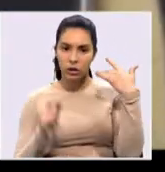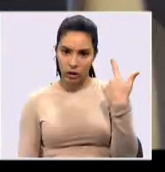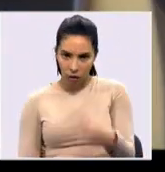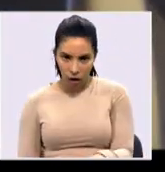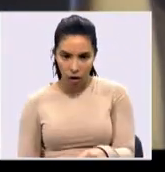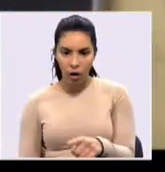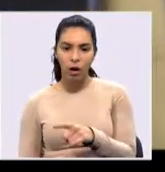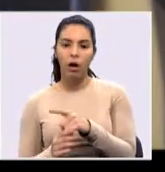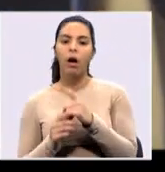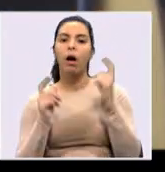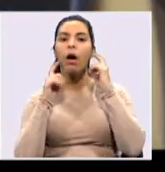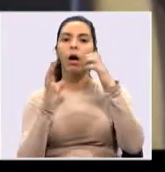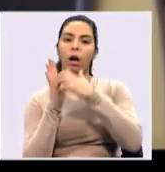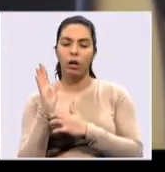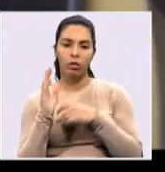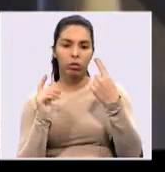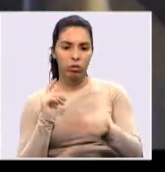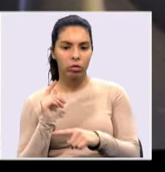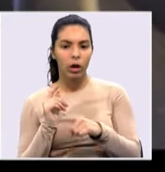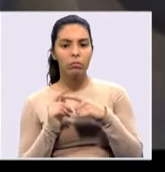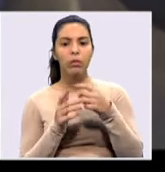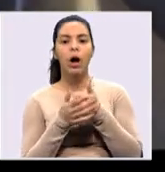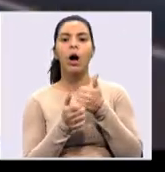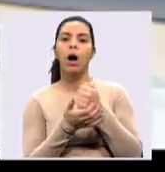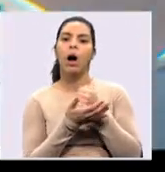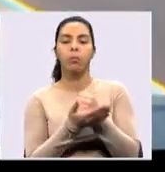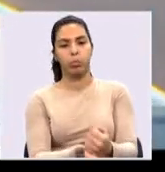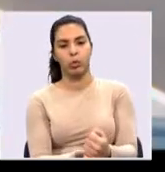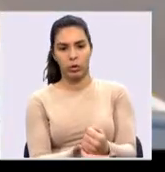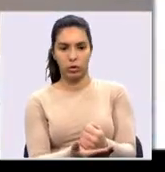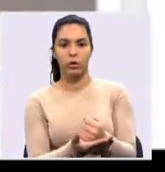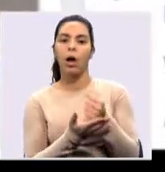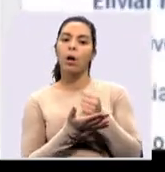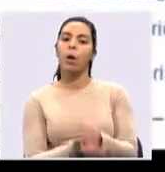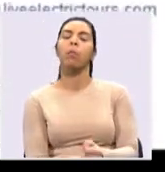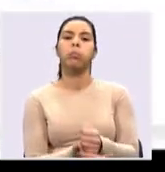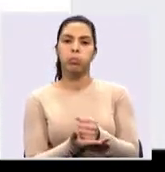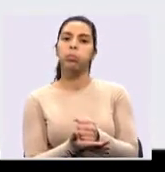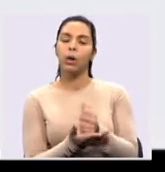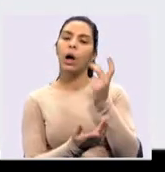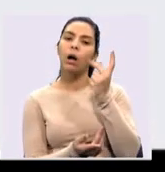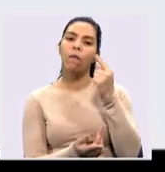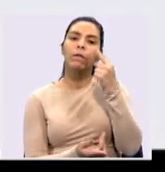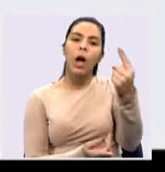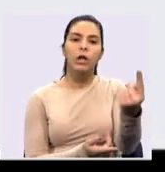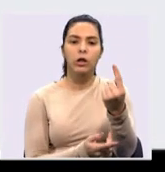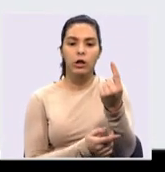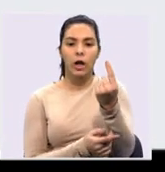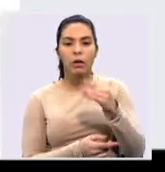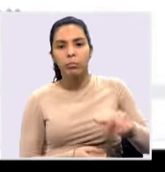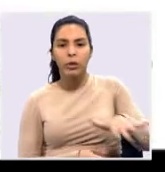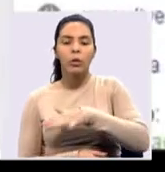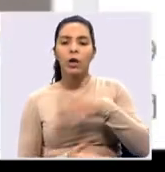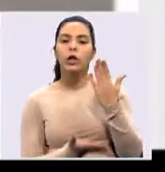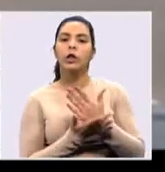que mais do que um GPS Audio Guide tradicional, é também um assistente pessoal de viagens, ao fim e ao cabo, porque